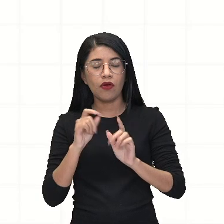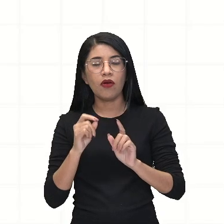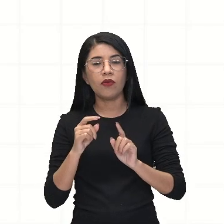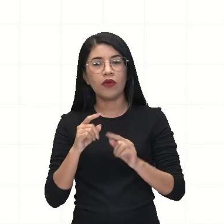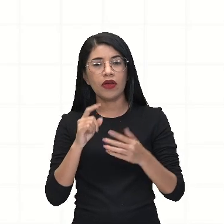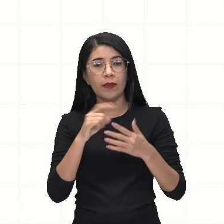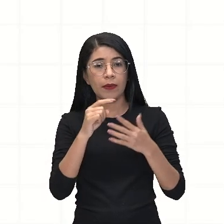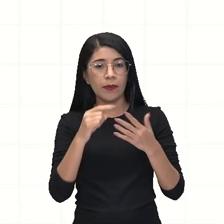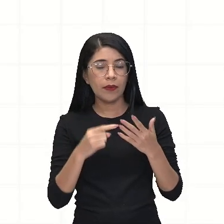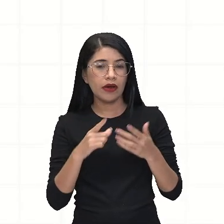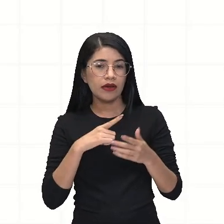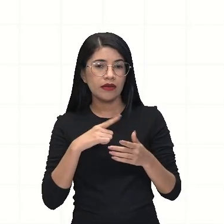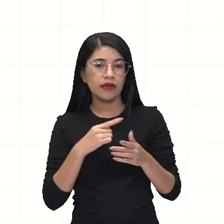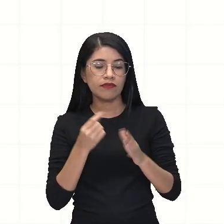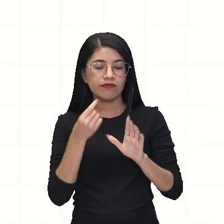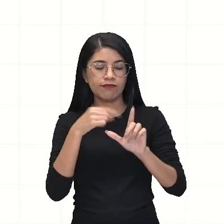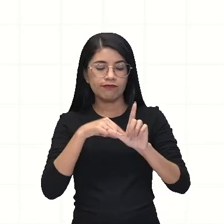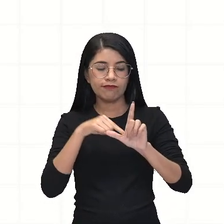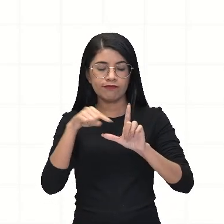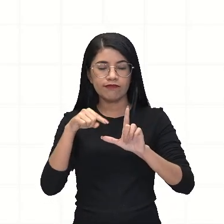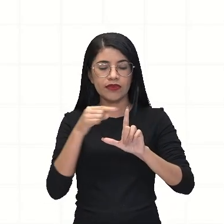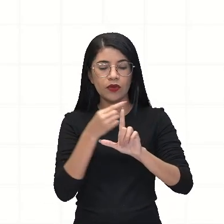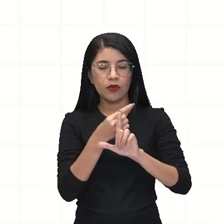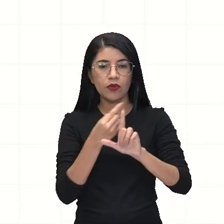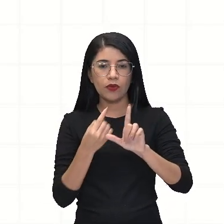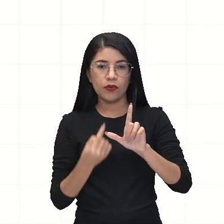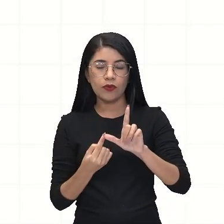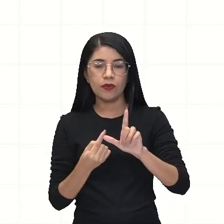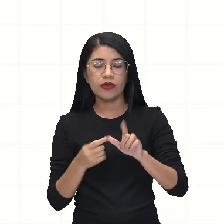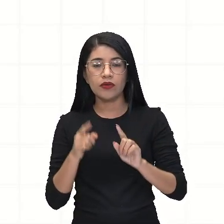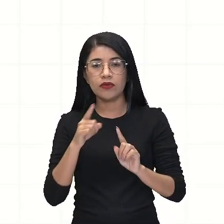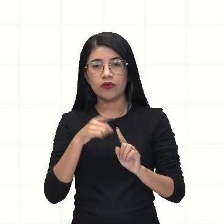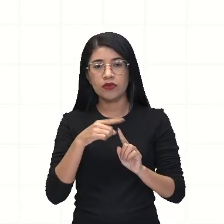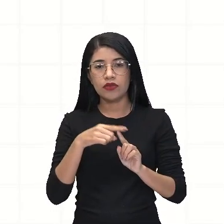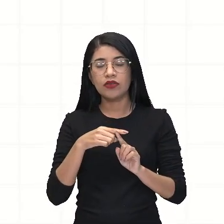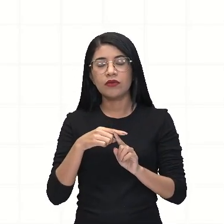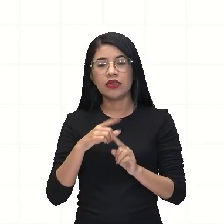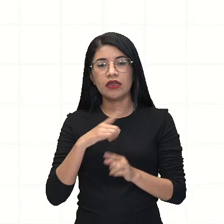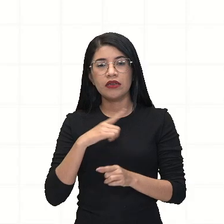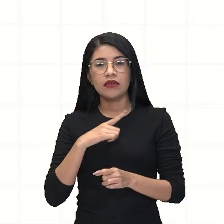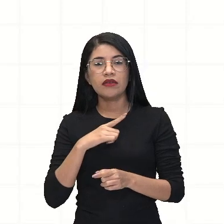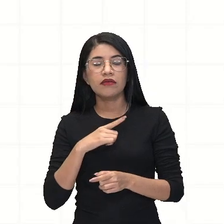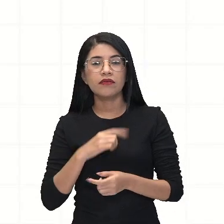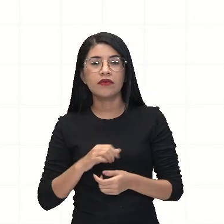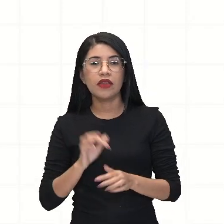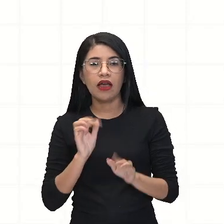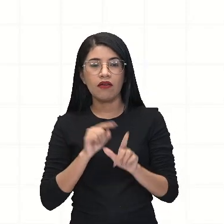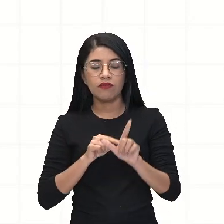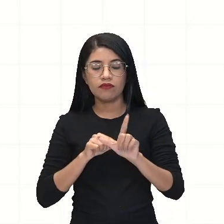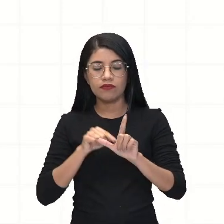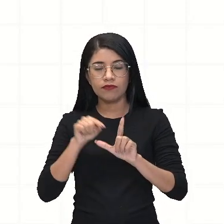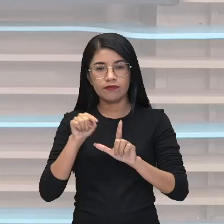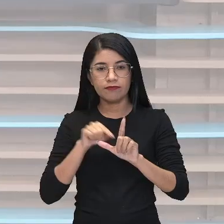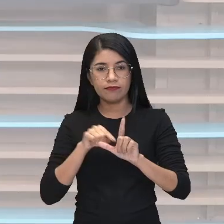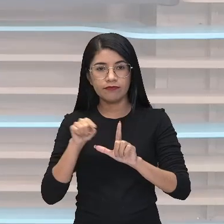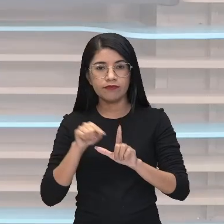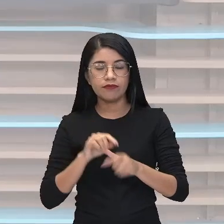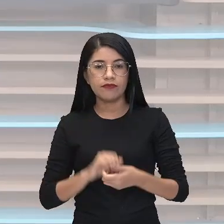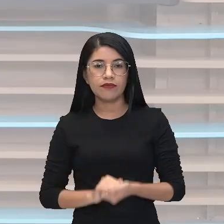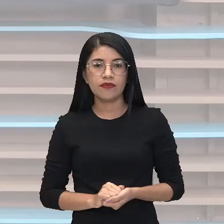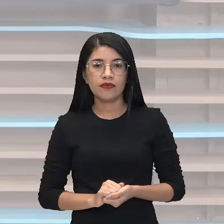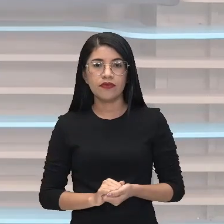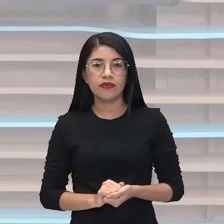do domínio. Tá bom? Então, esses aí são os tipos de, mais alguns tipos de funções, né? Viram aí, a